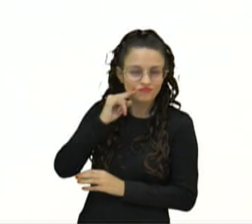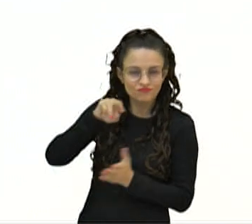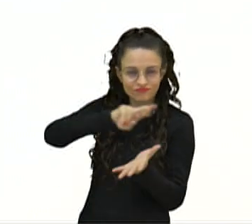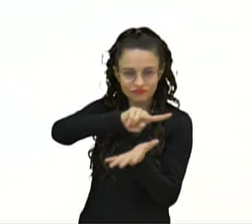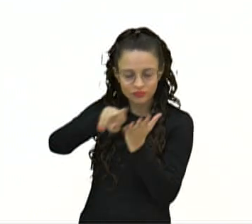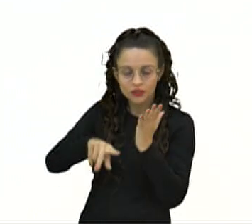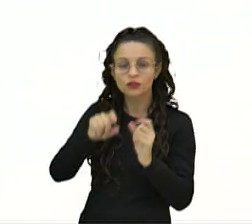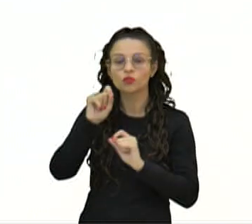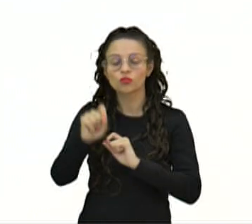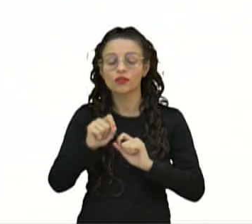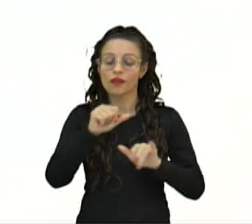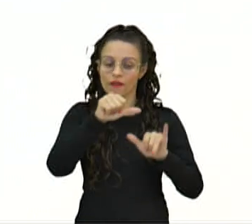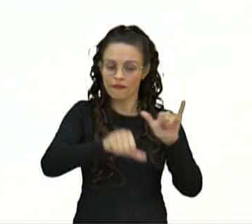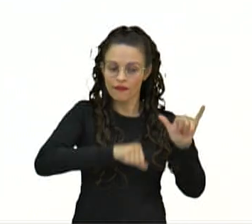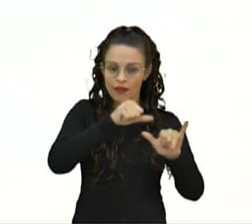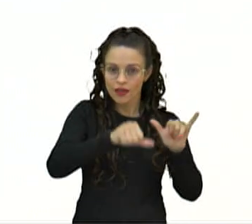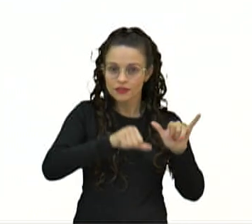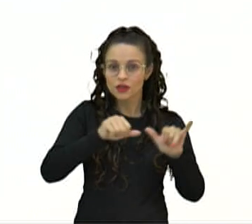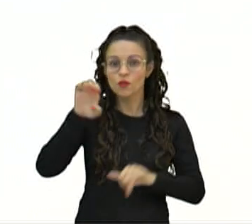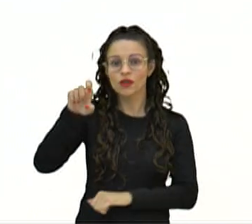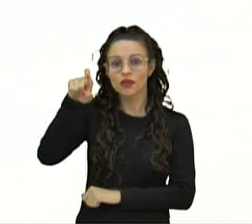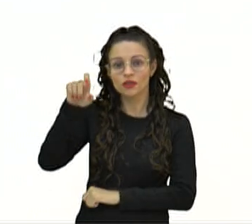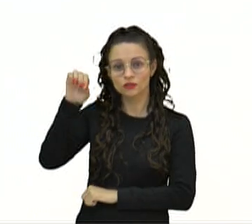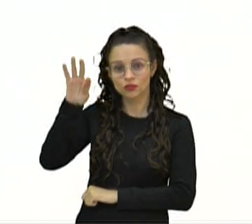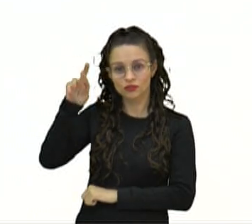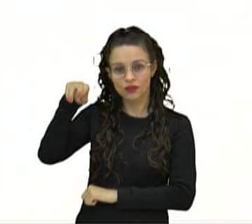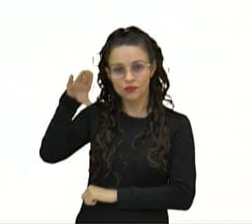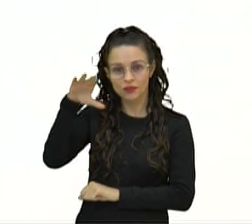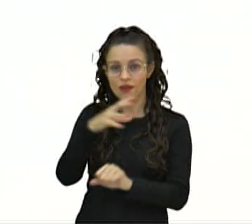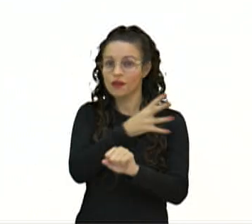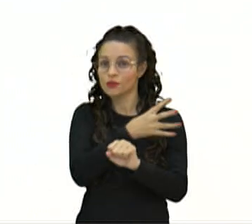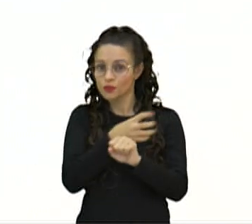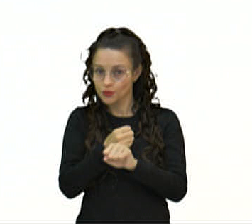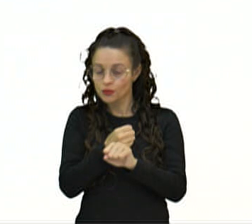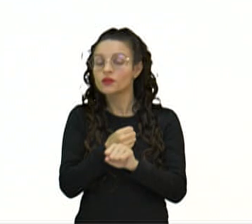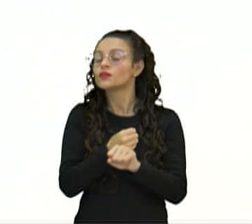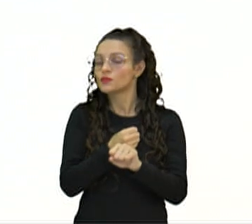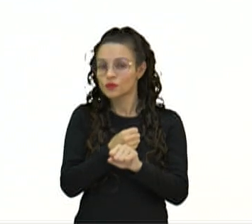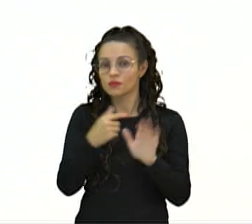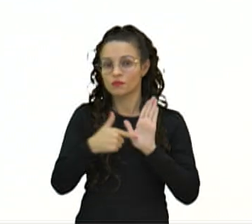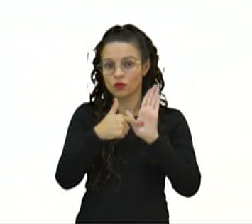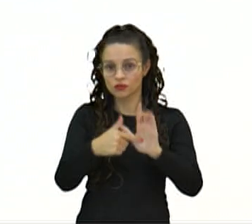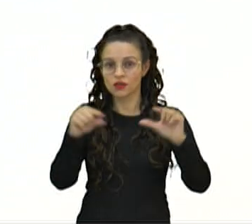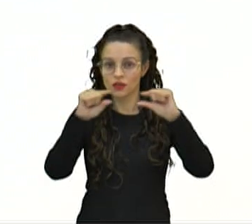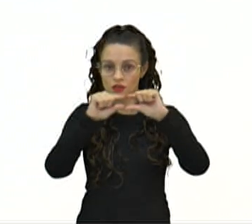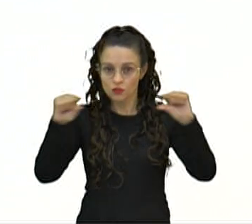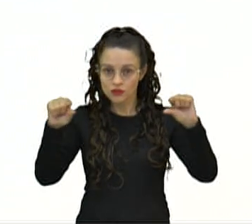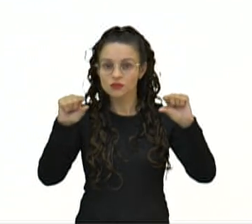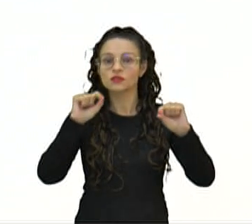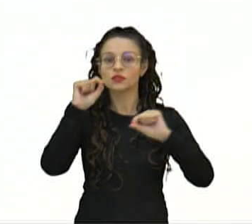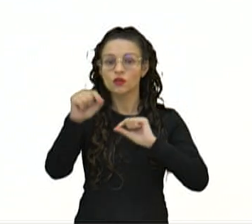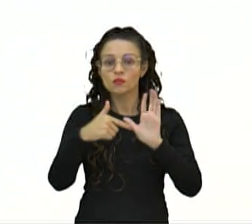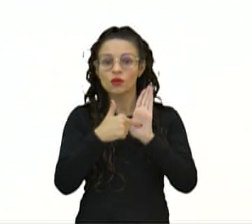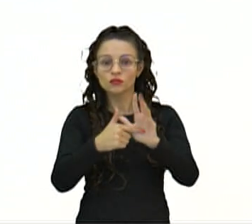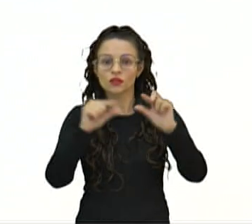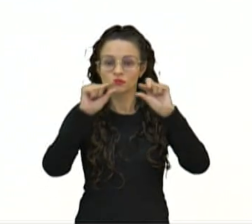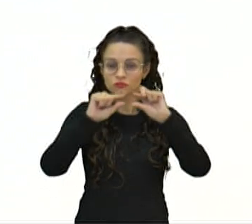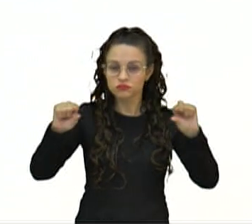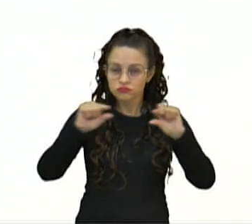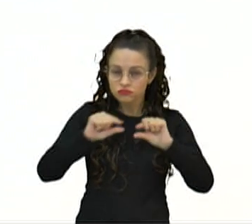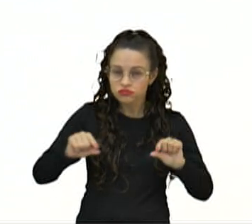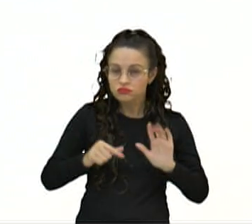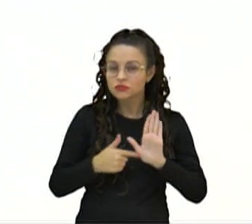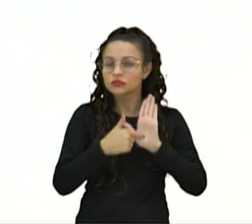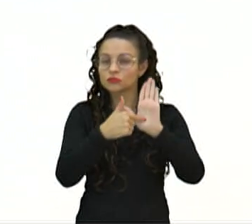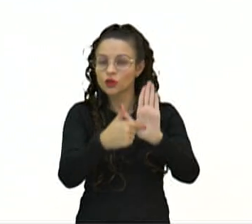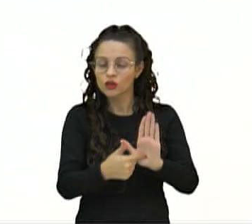uma reação exotérmica representada pela equação. Consideram-se as equações que representam